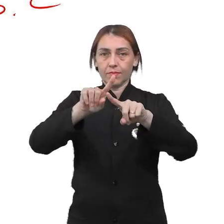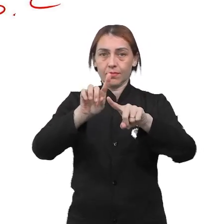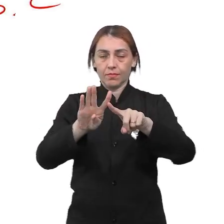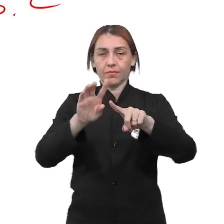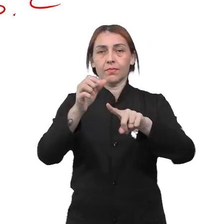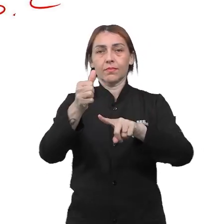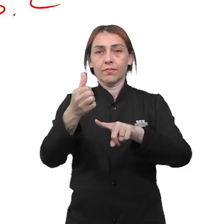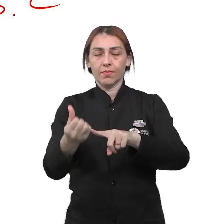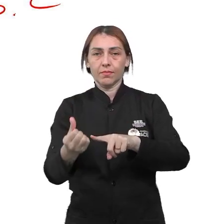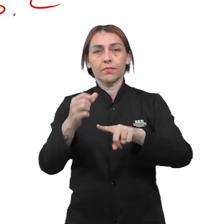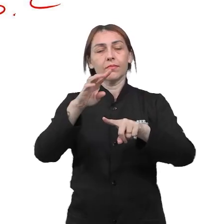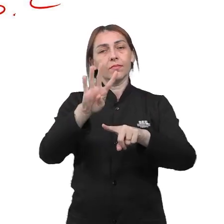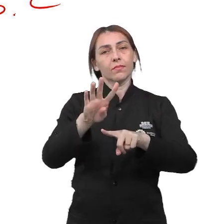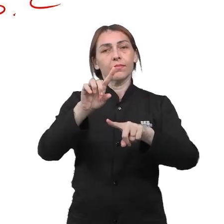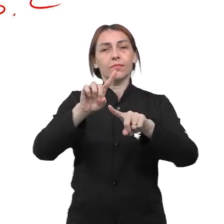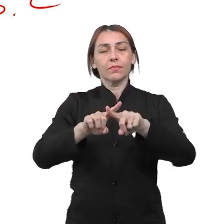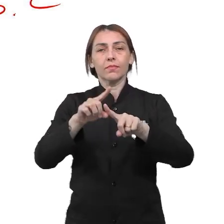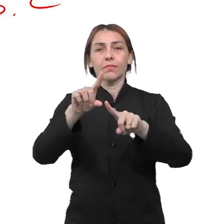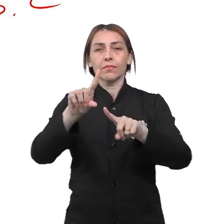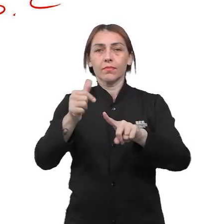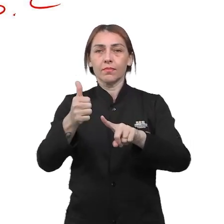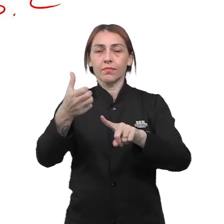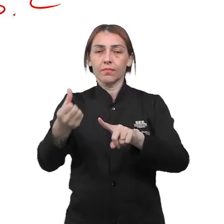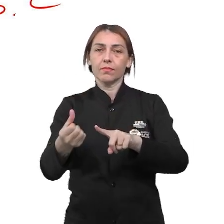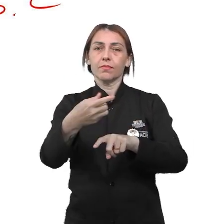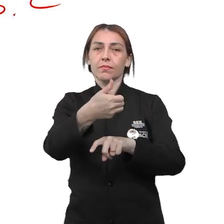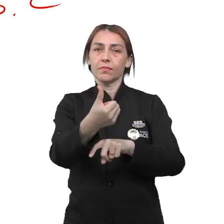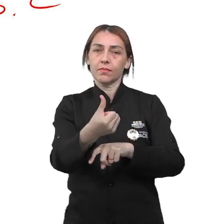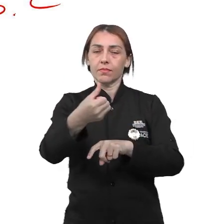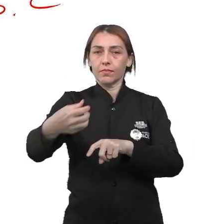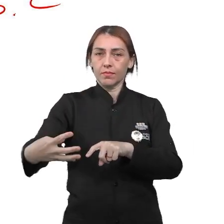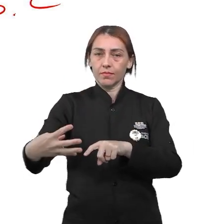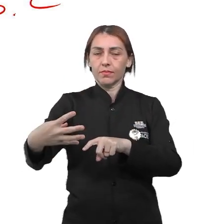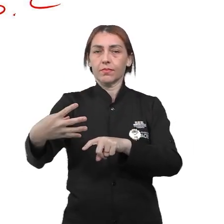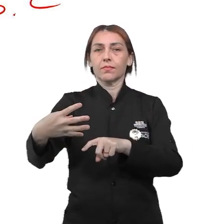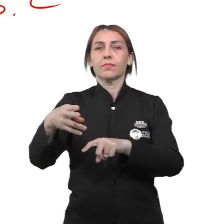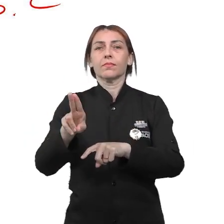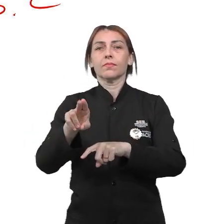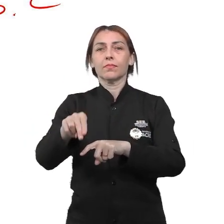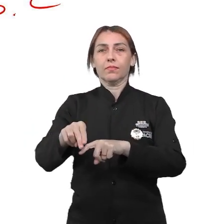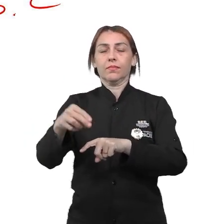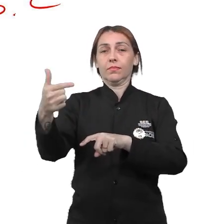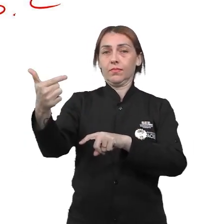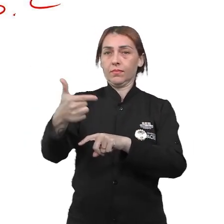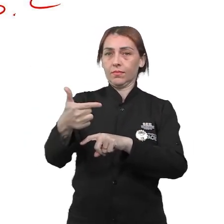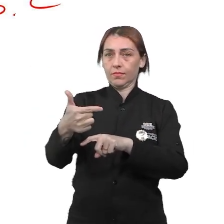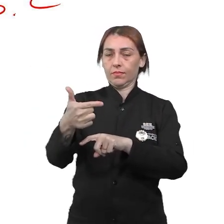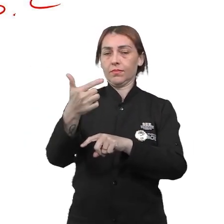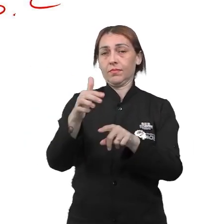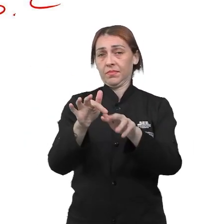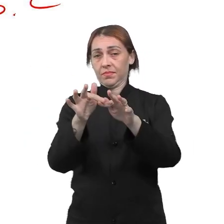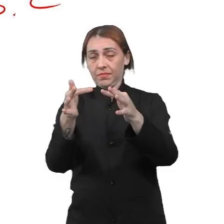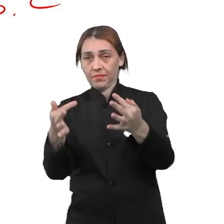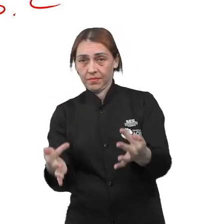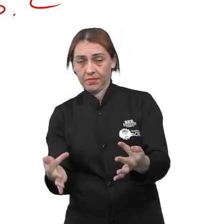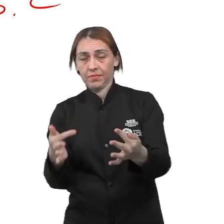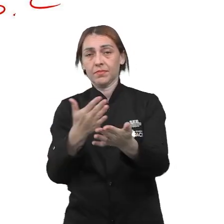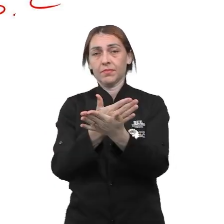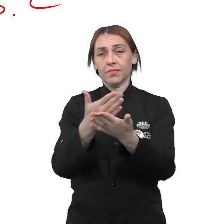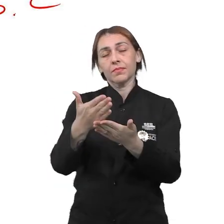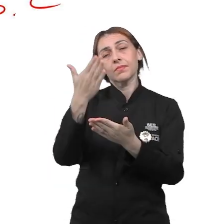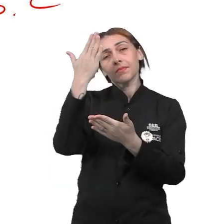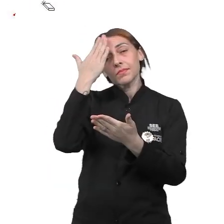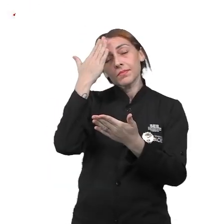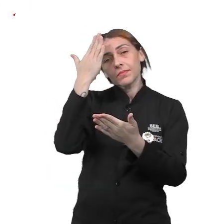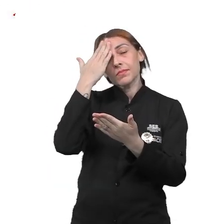dá 16 e 4 vezes 16 vai dar 64 unidades quadradas. É uma questão bem simples aqui para você começar a